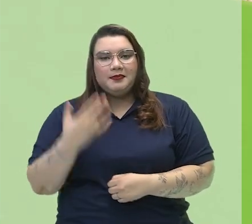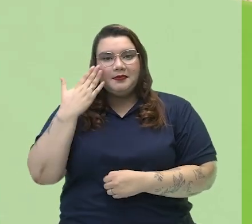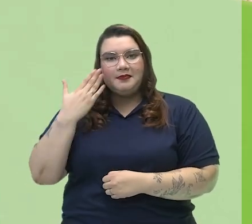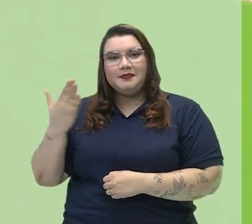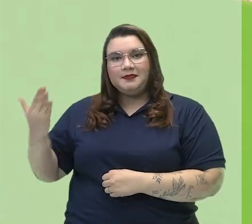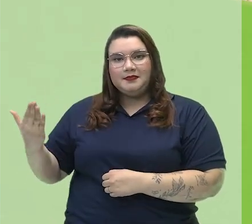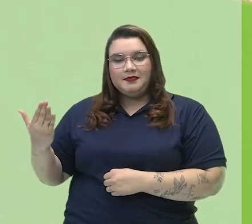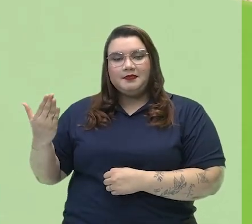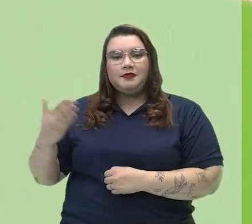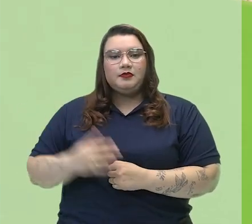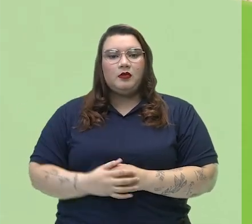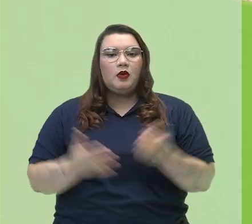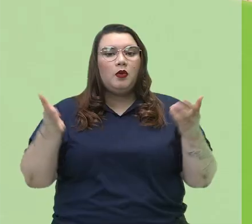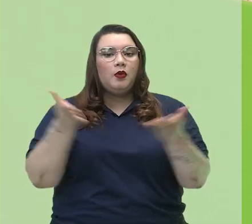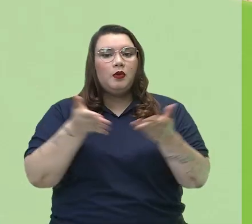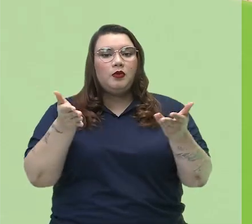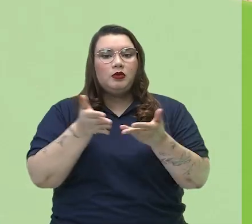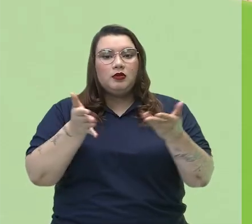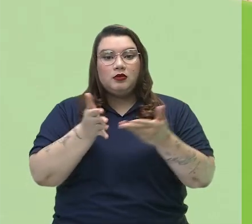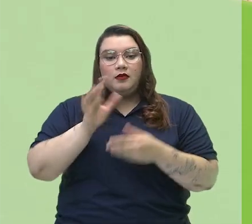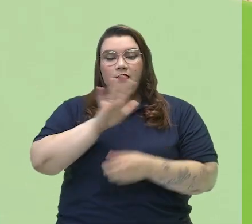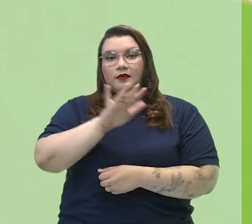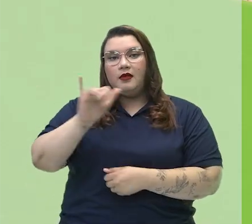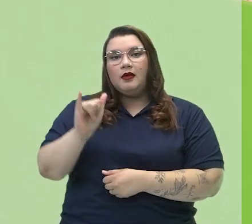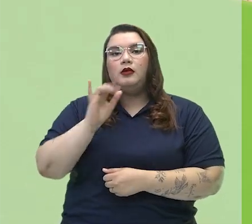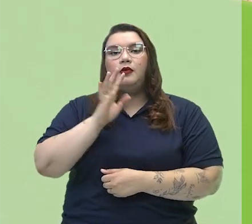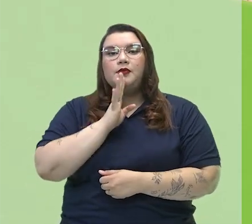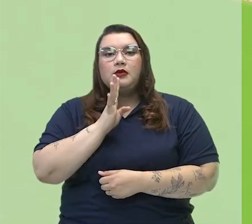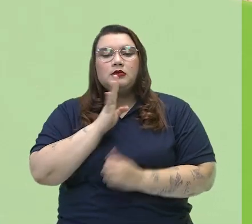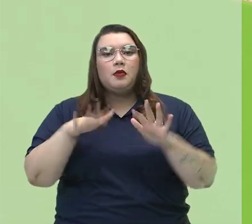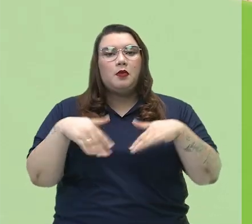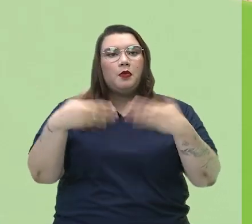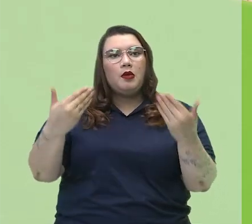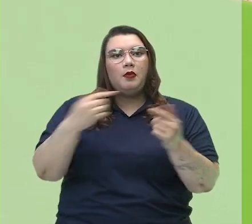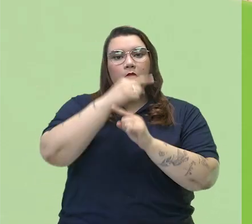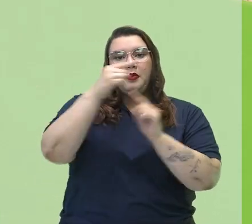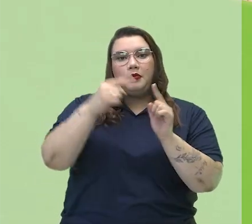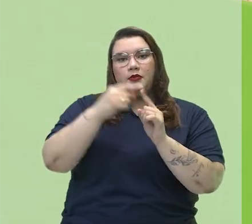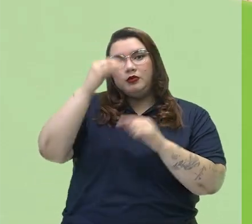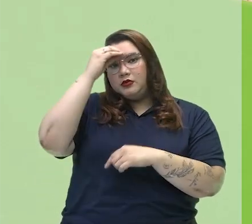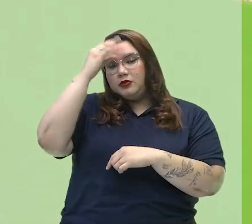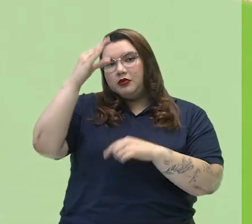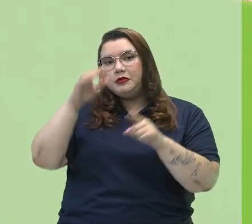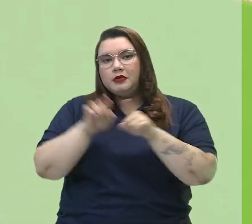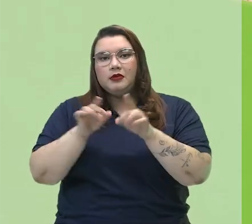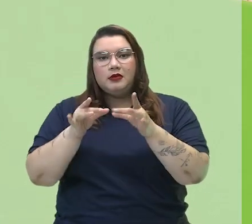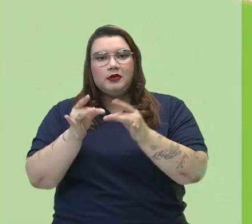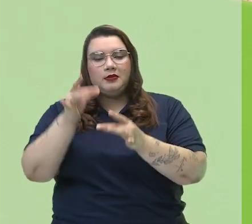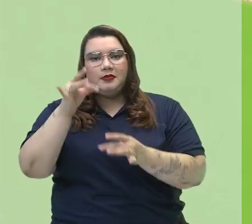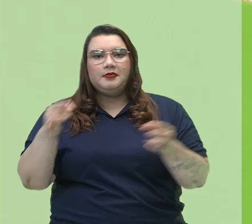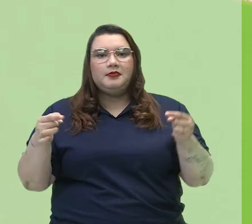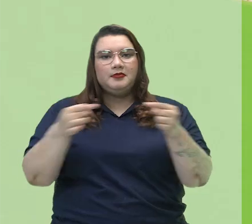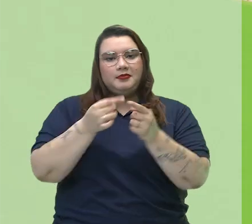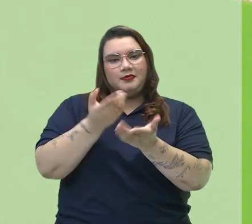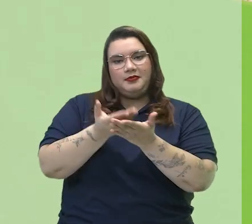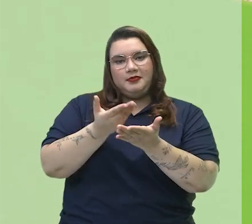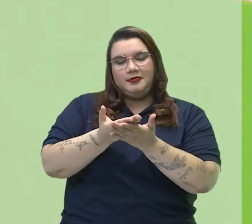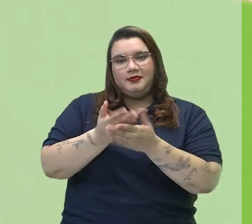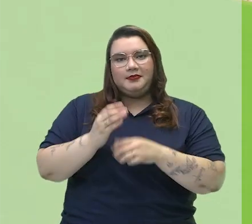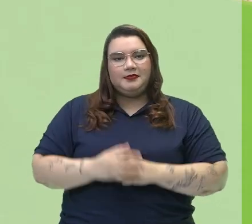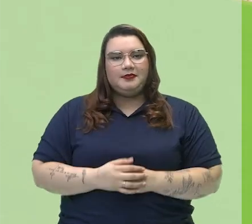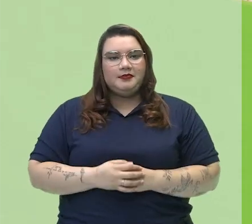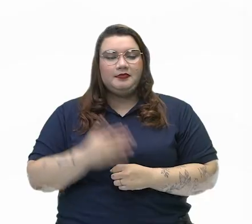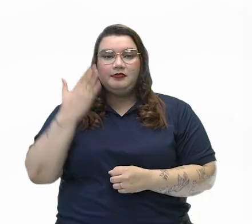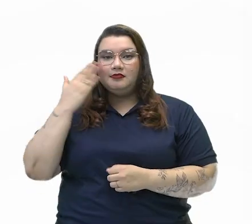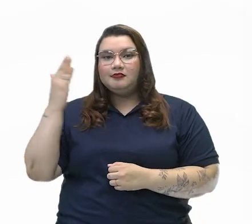professor Nelson Bezerra. E agora nós iremos conhecer qual é o objeto de conhecimento e qual é o detalhamento da